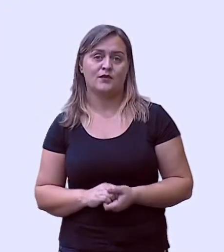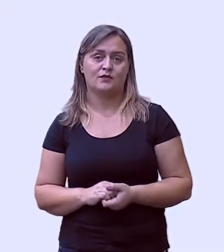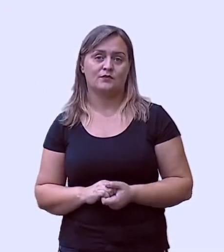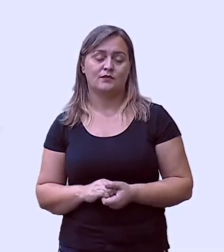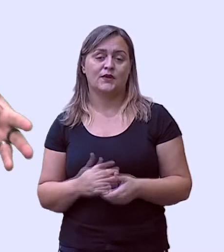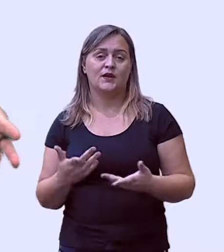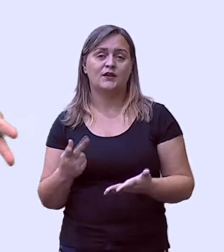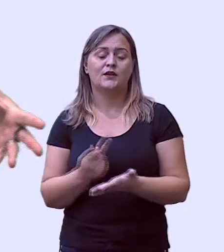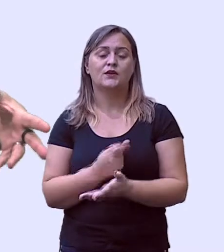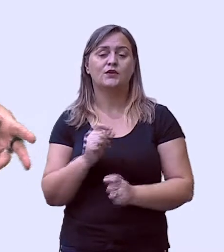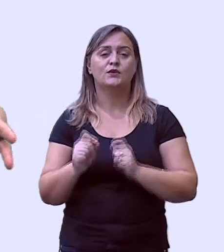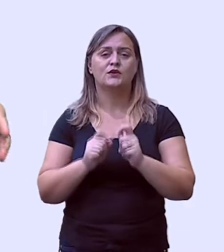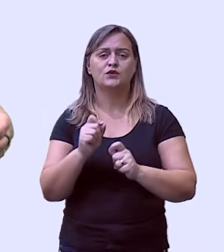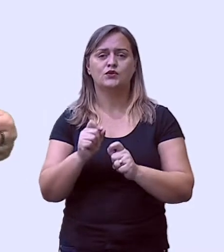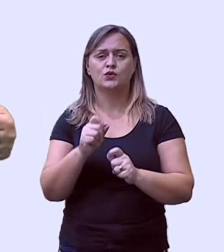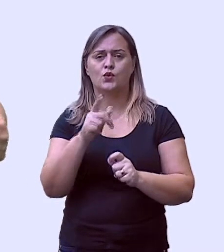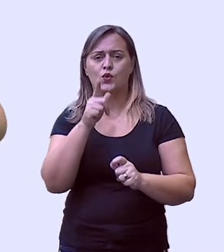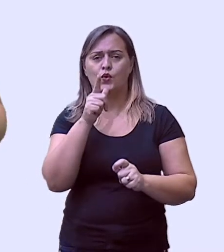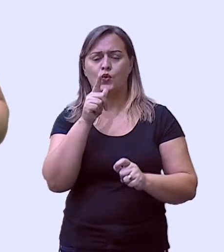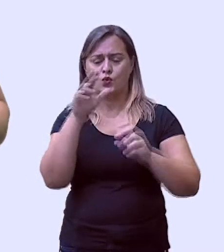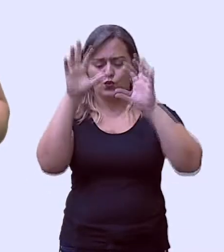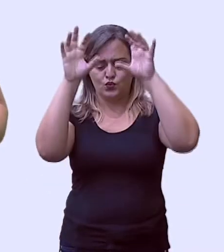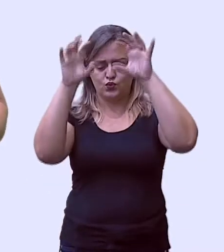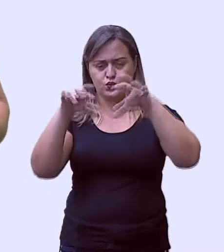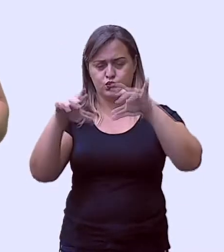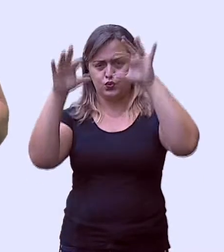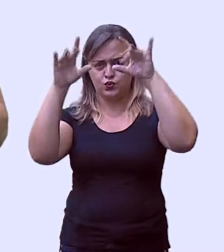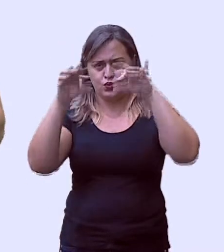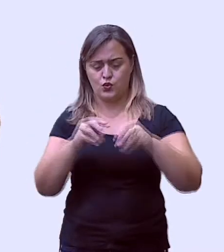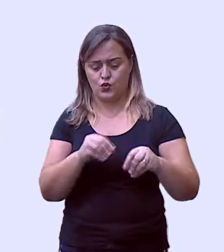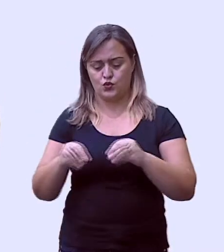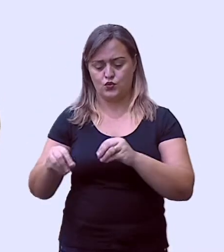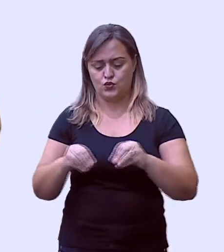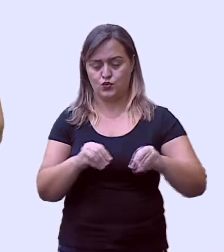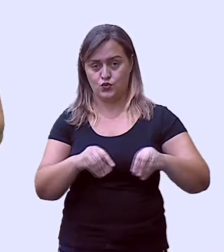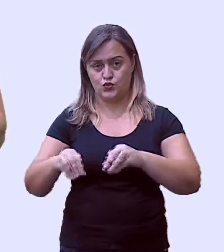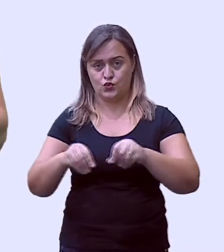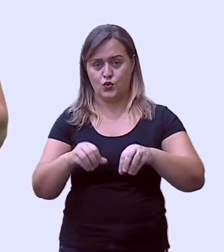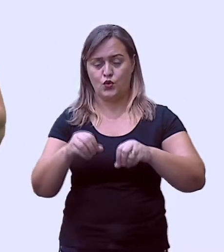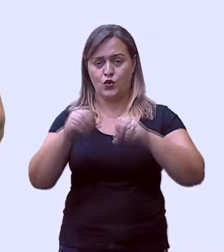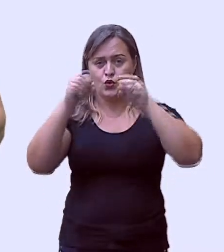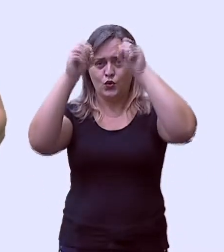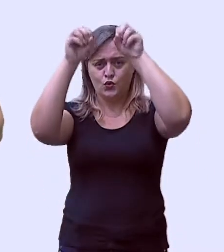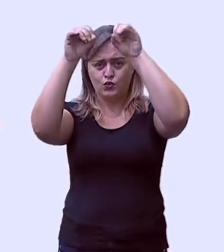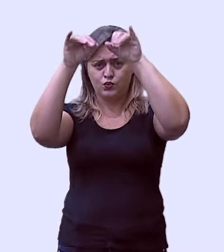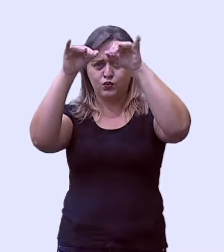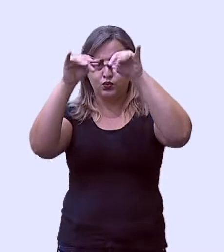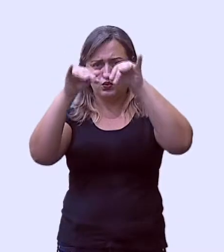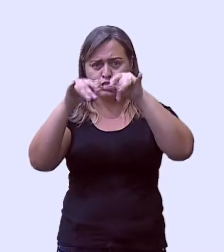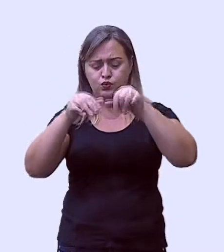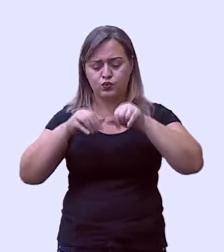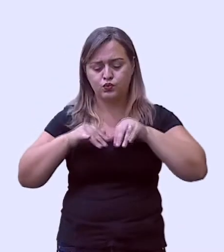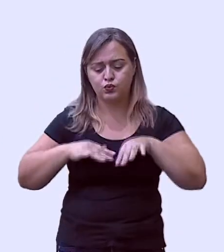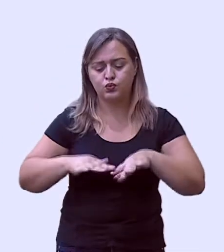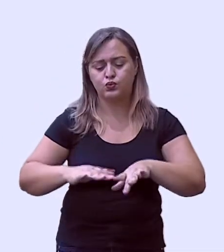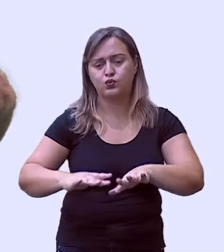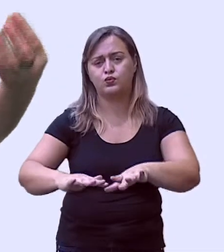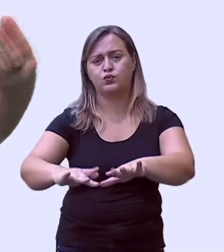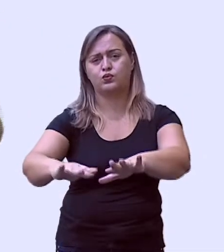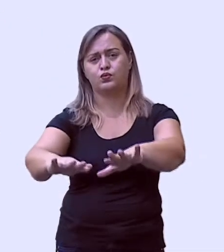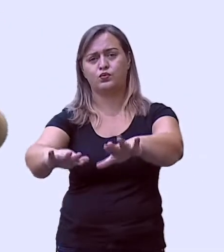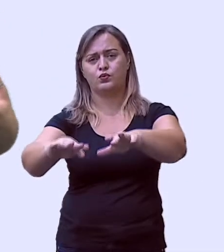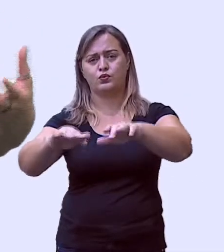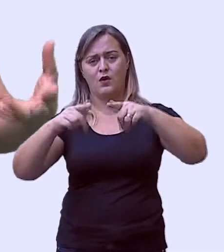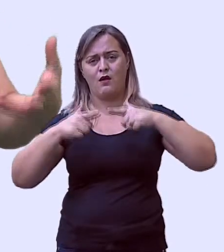processos de lixiviação. Lembra que a gente falou disso também? Que é quando a chuva bate nesse solo e lava o solo e